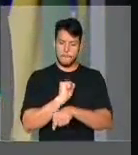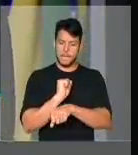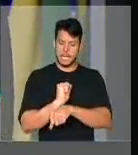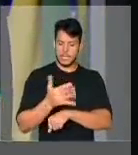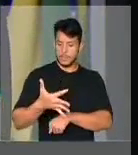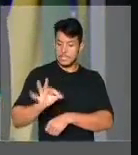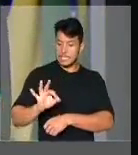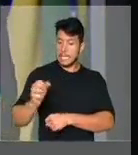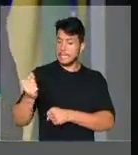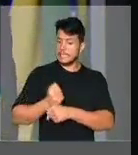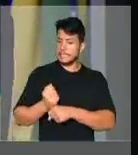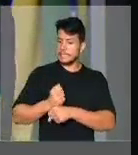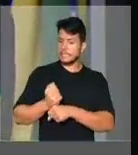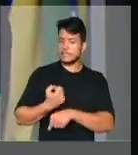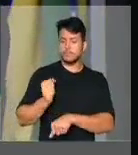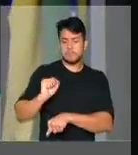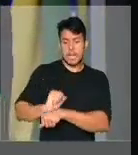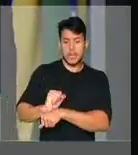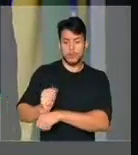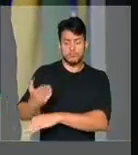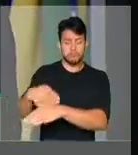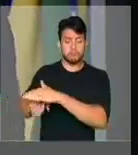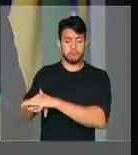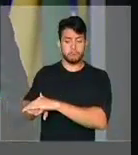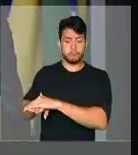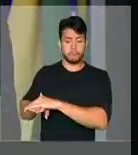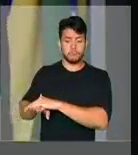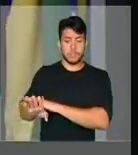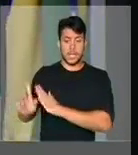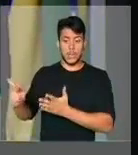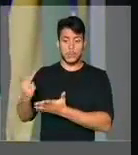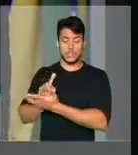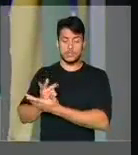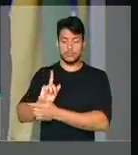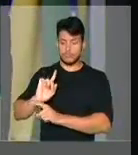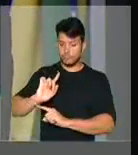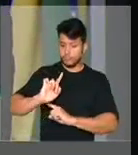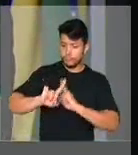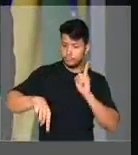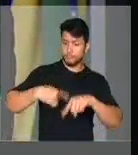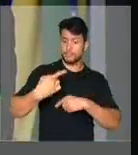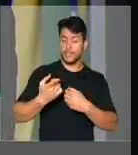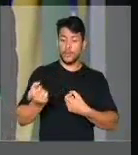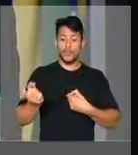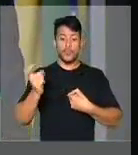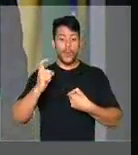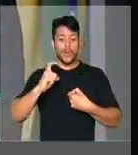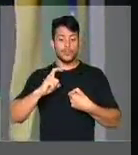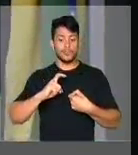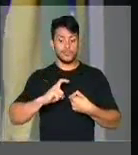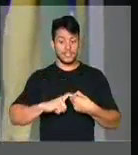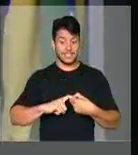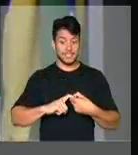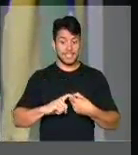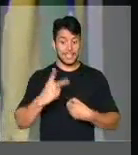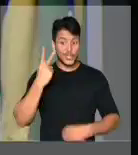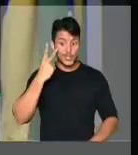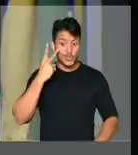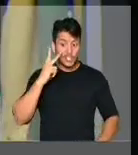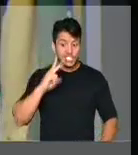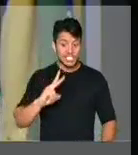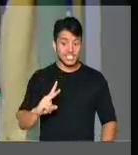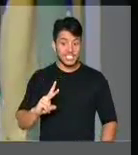anos, de forma relâmpago. Ele sai das gavetas e em 2